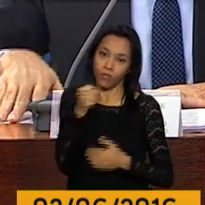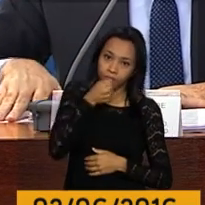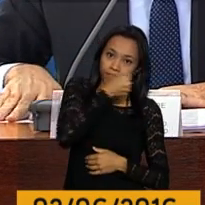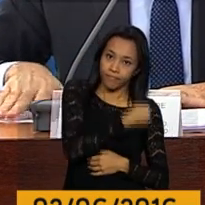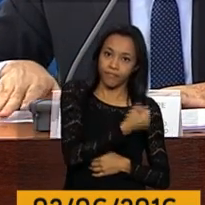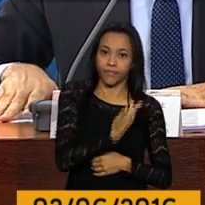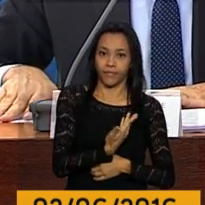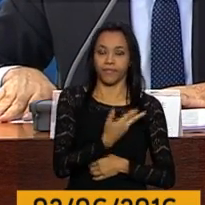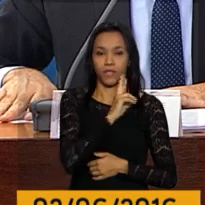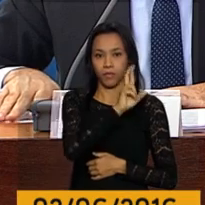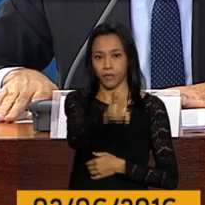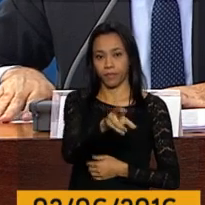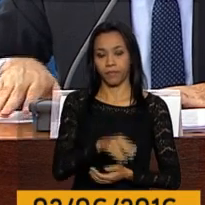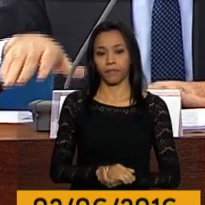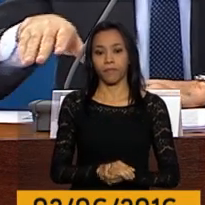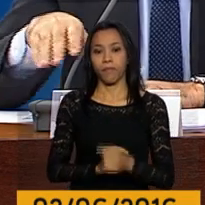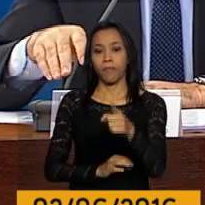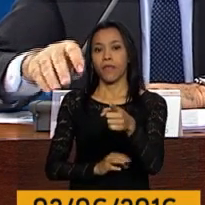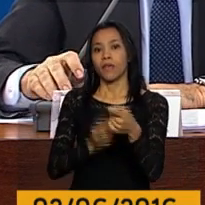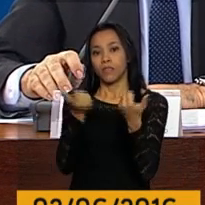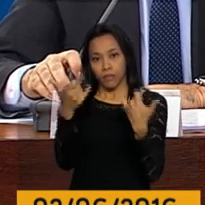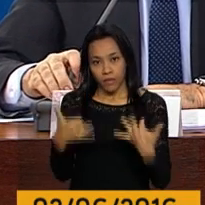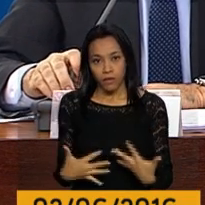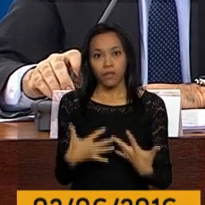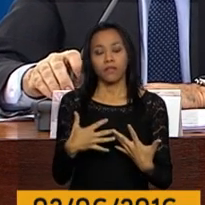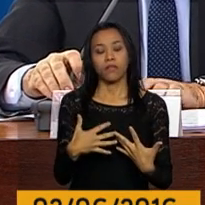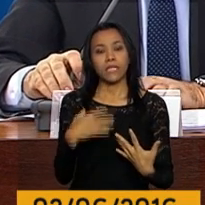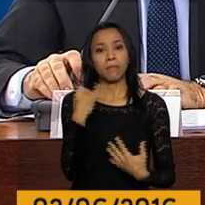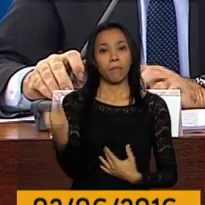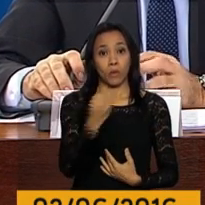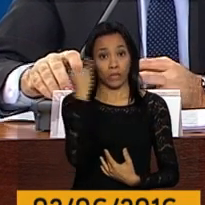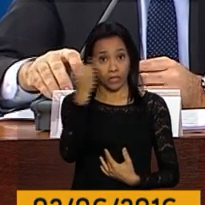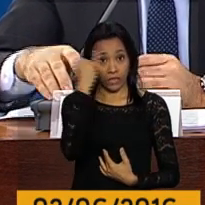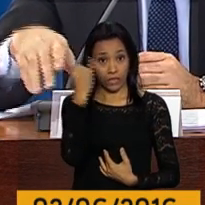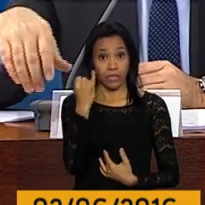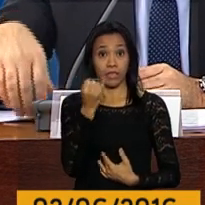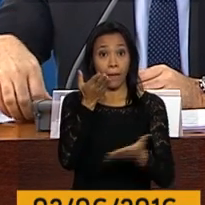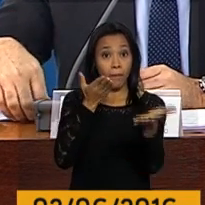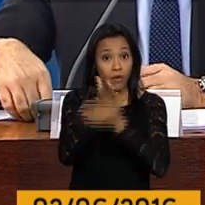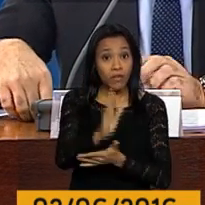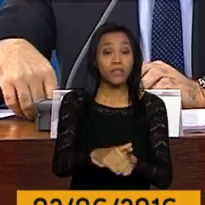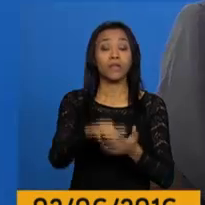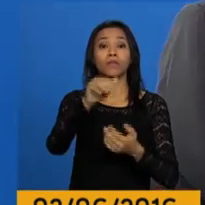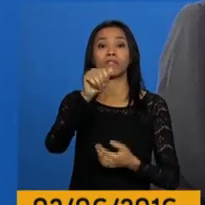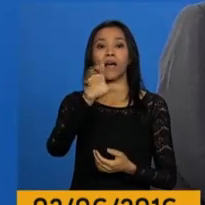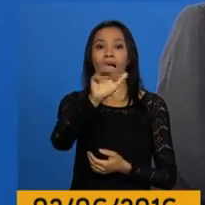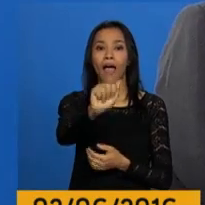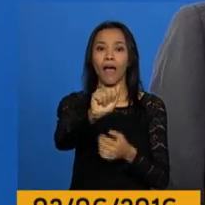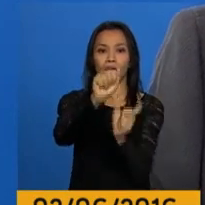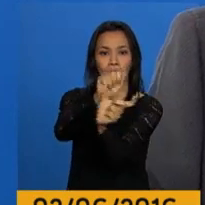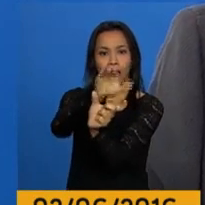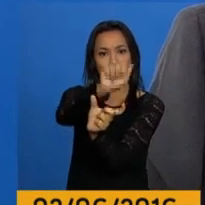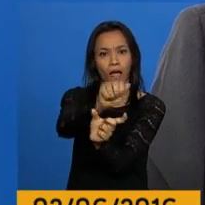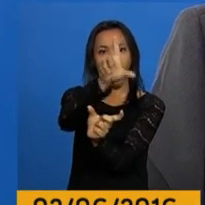Como disse o ministro Padilha, a importância da aprovação da DRU é dupla.